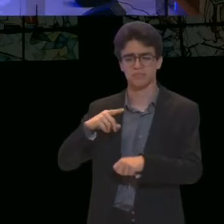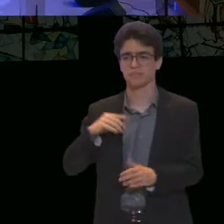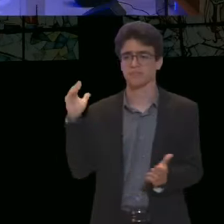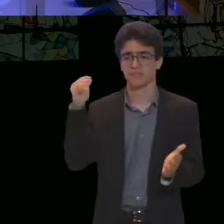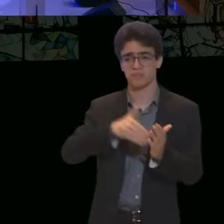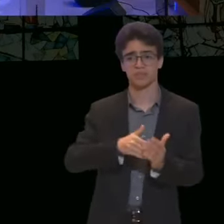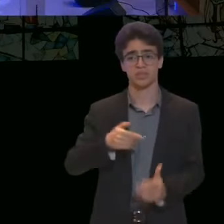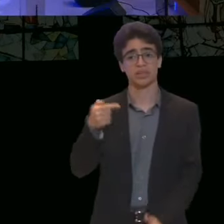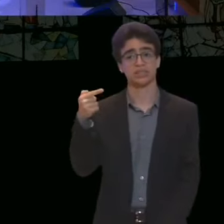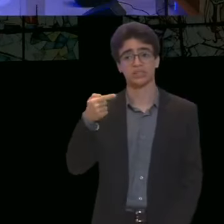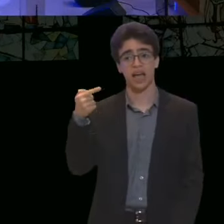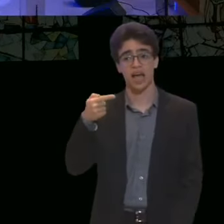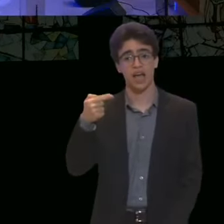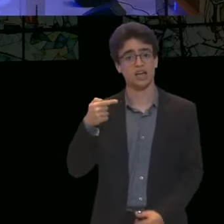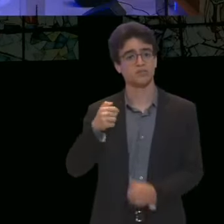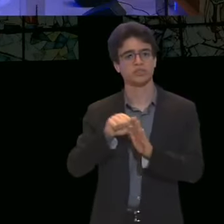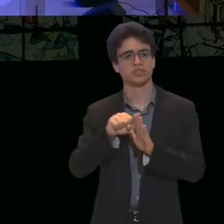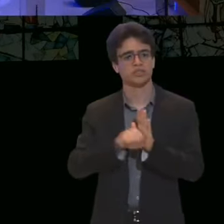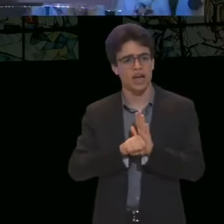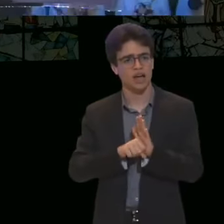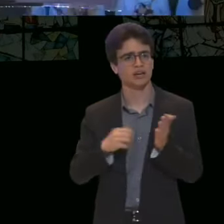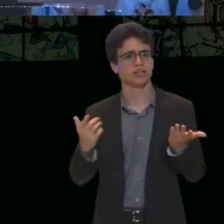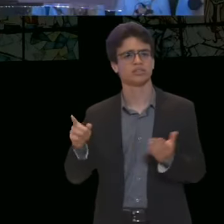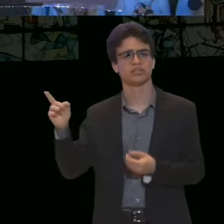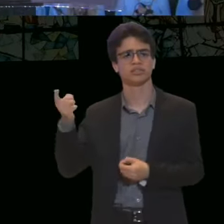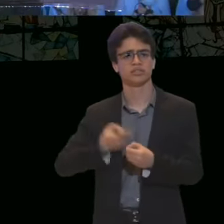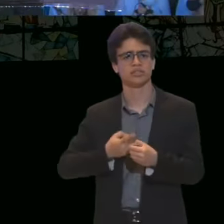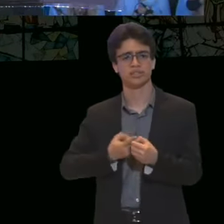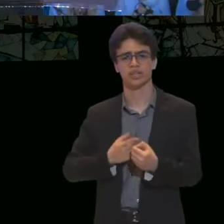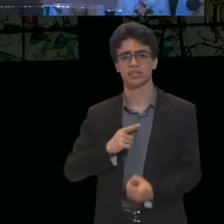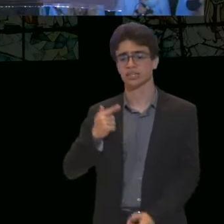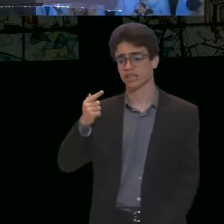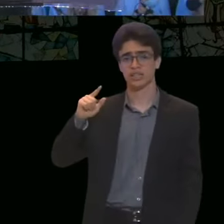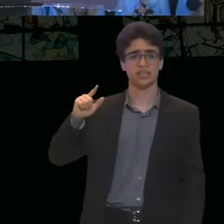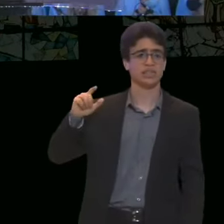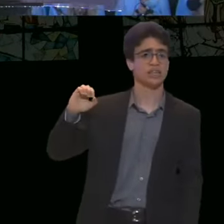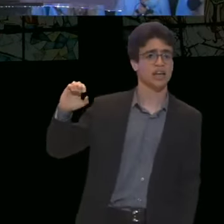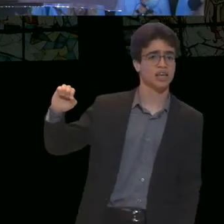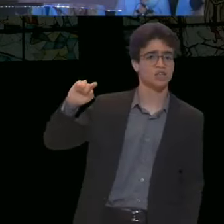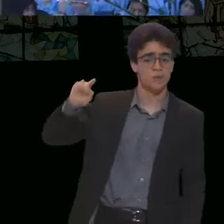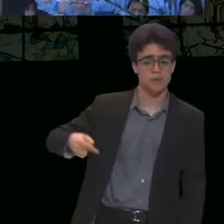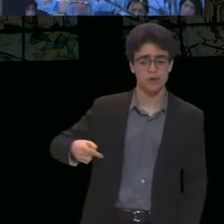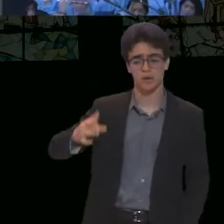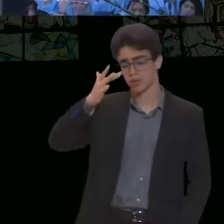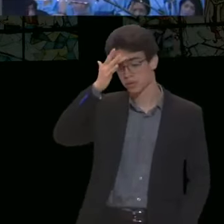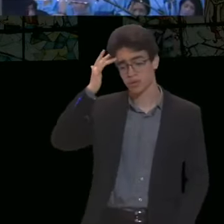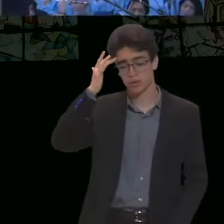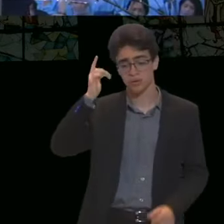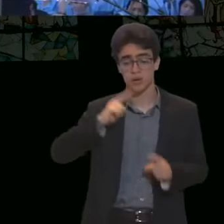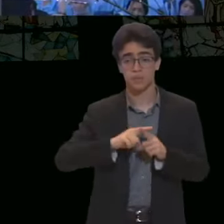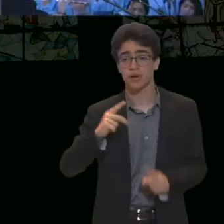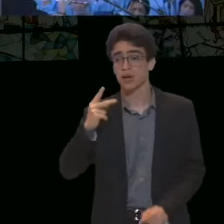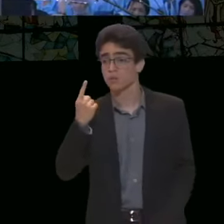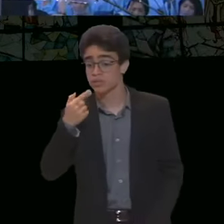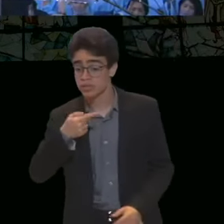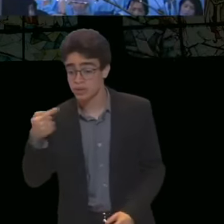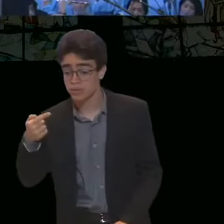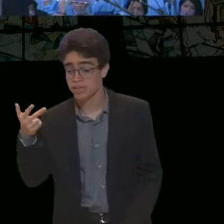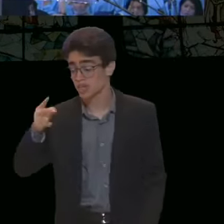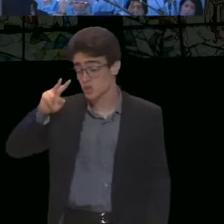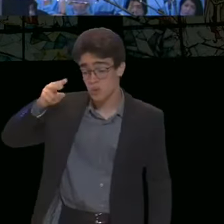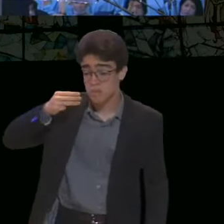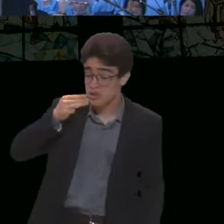século da era cristã. Então, a cidade tinha 700 mil habitantes. Em uma semana estava com 2 milhões e 100. Ela está